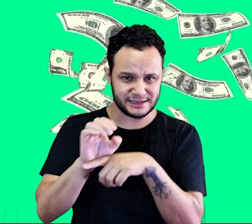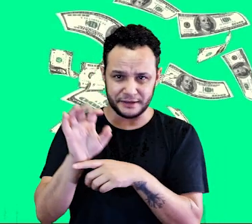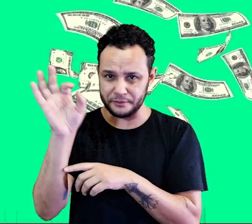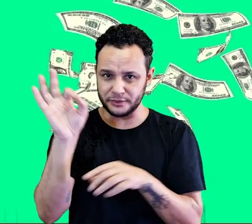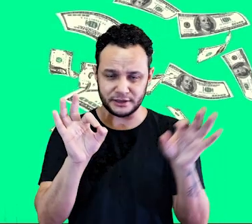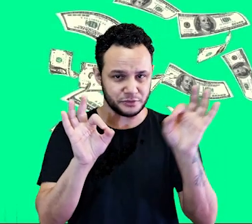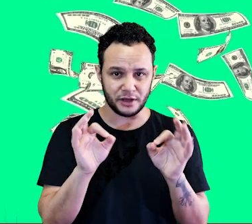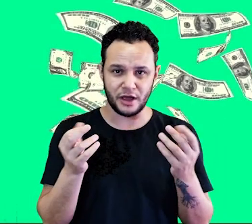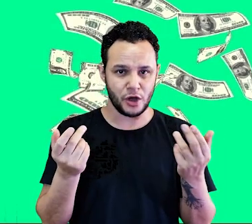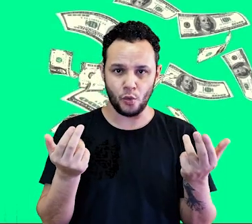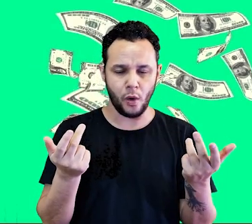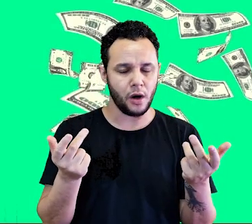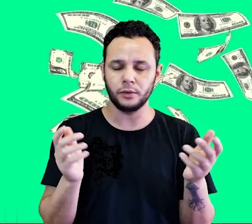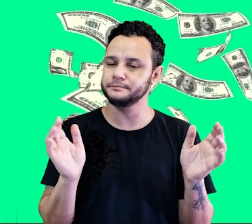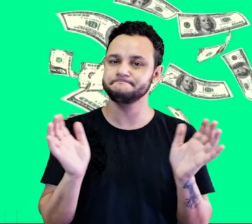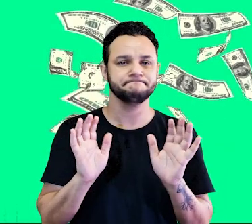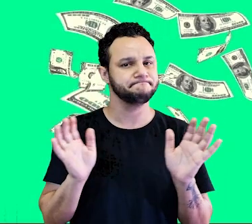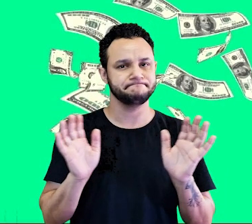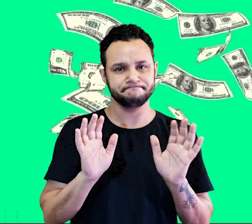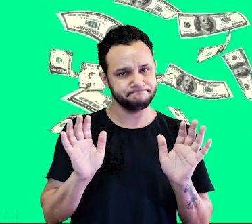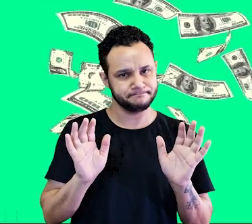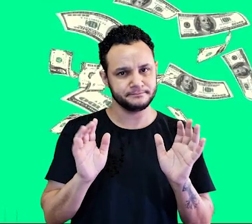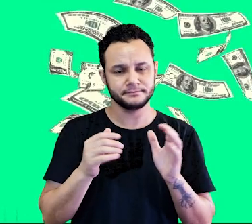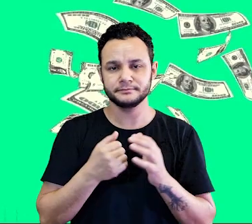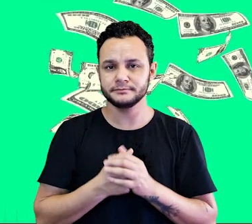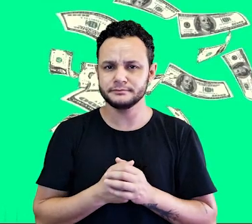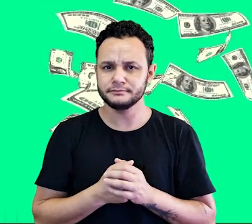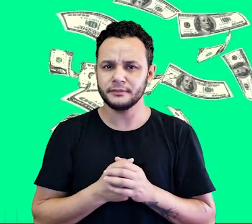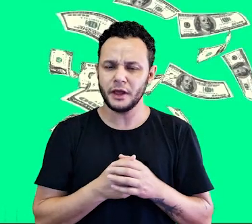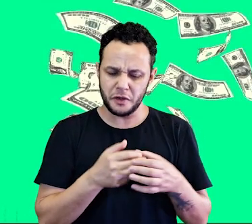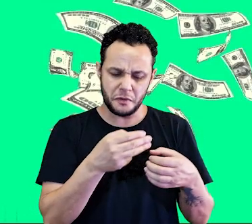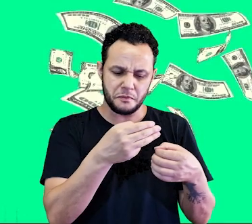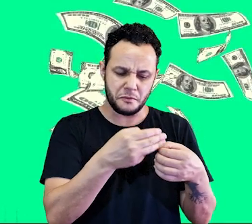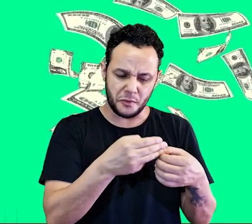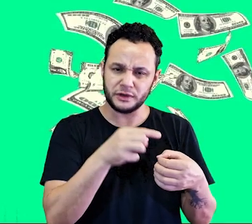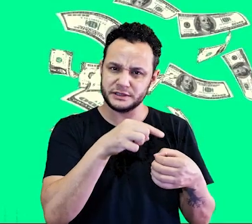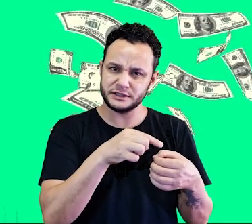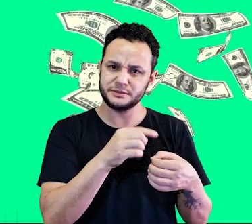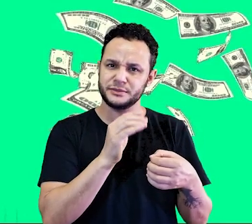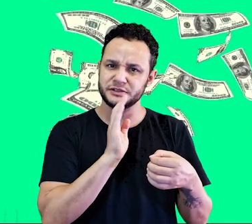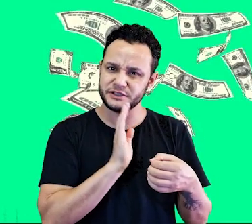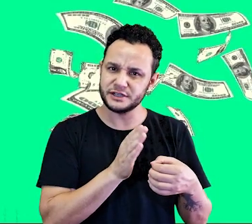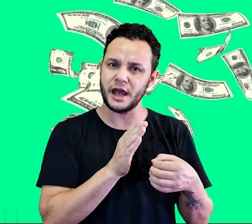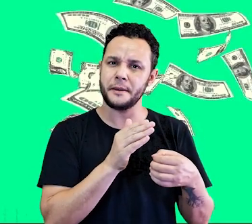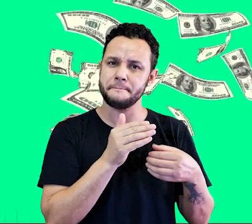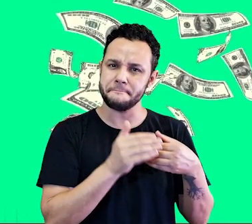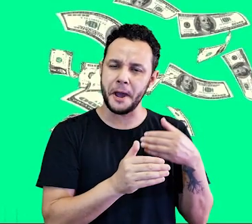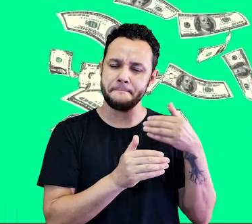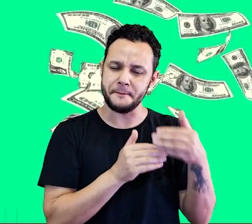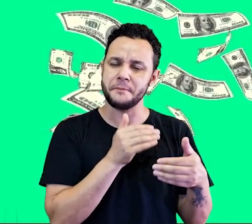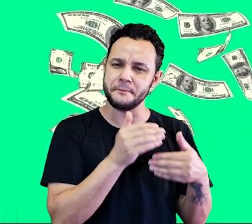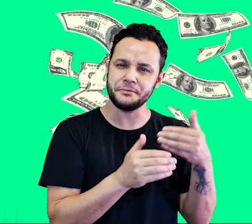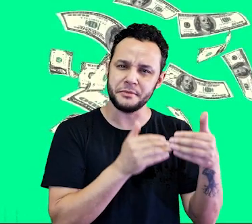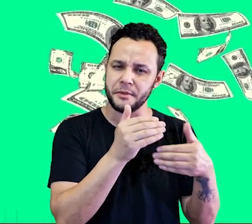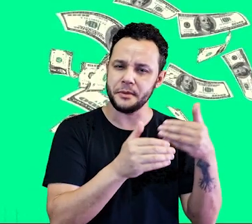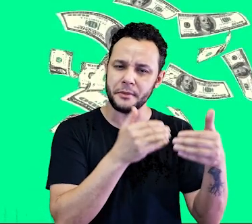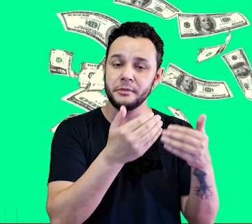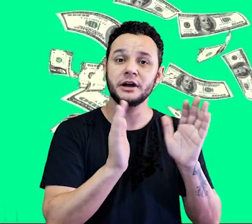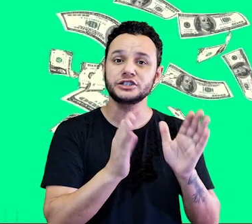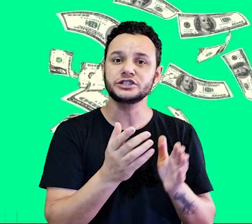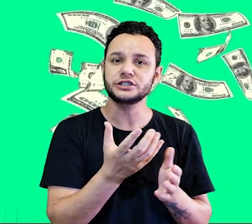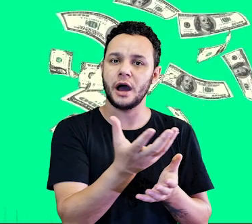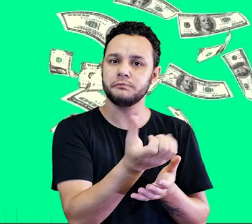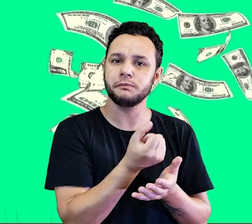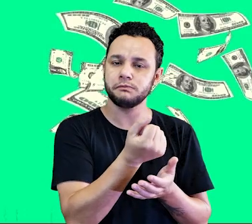de estado para estado, né? Então, a gente tem municípios, né, que tem uma condição de desenvolvimento socioeconômico